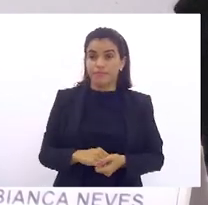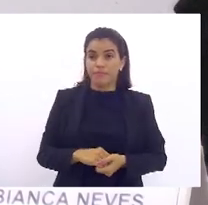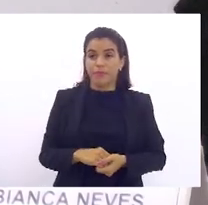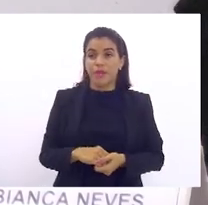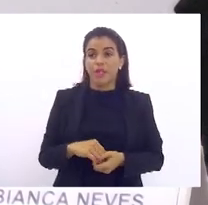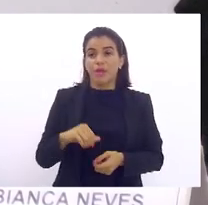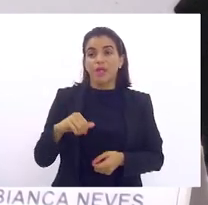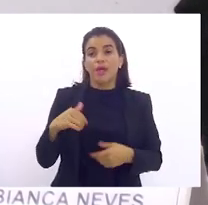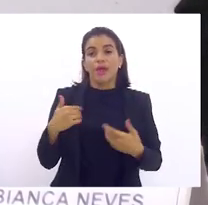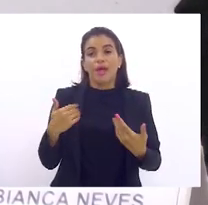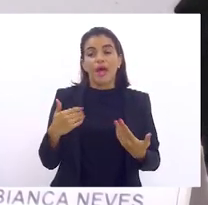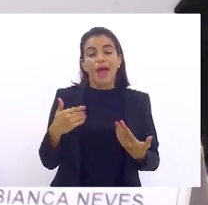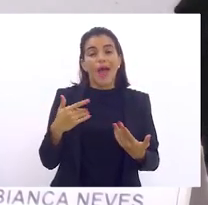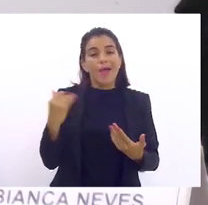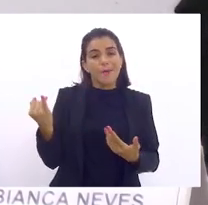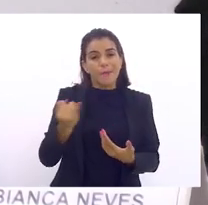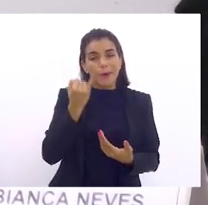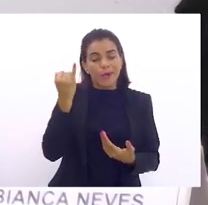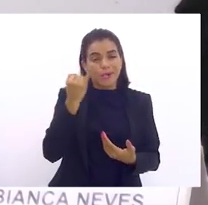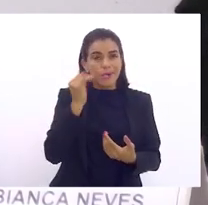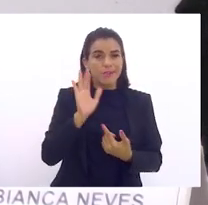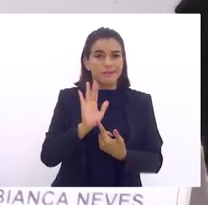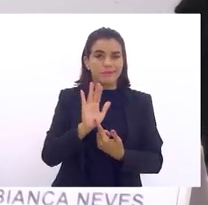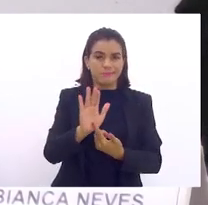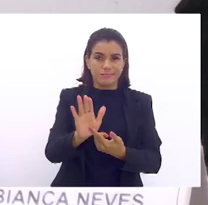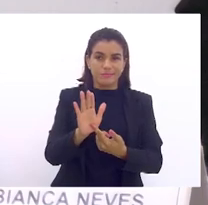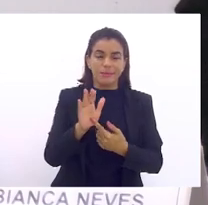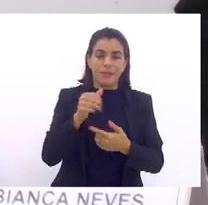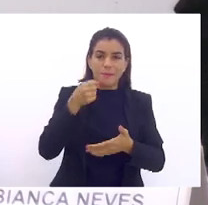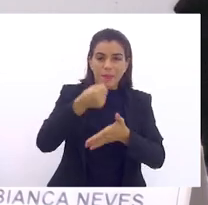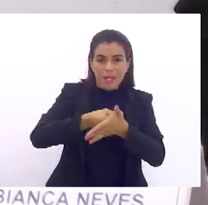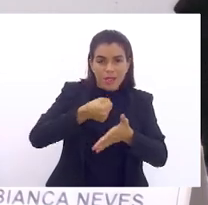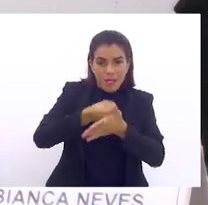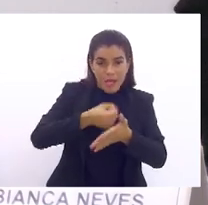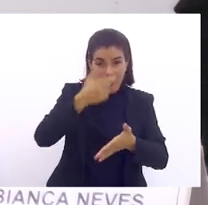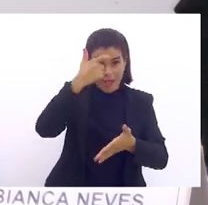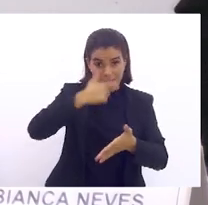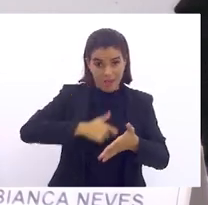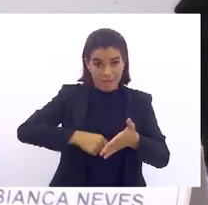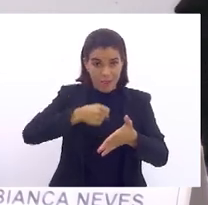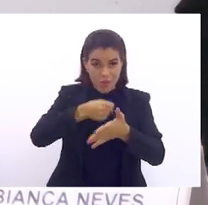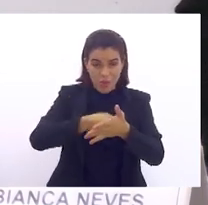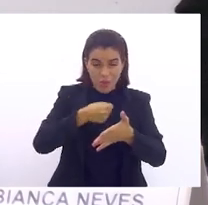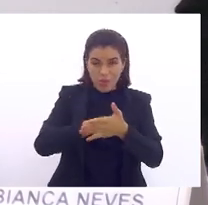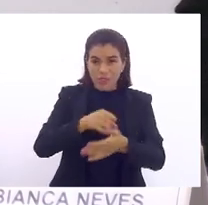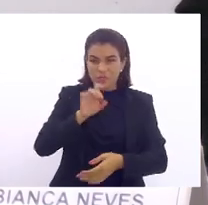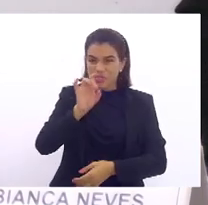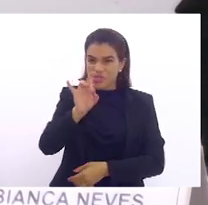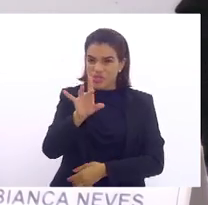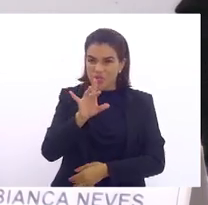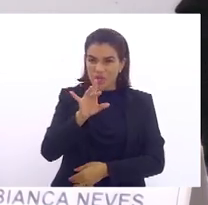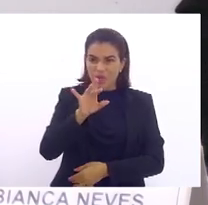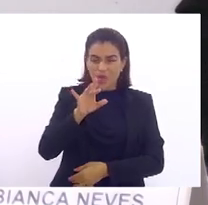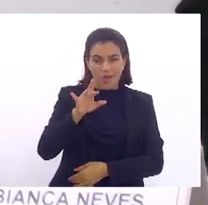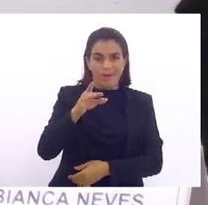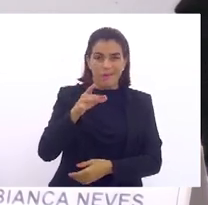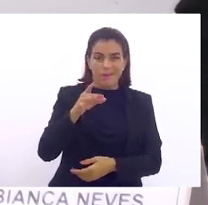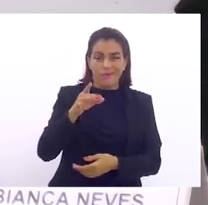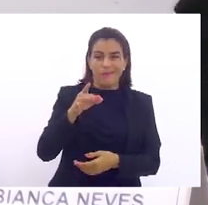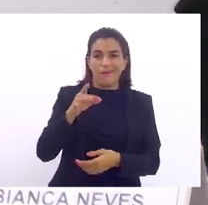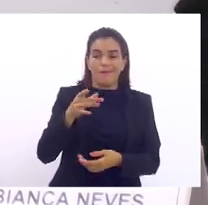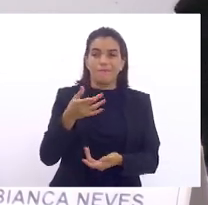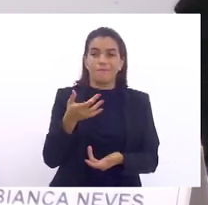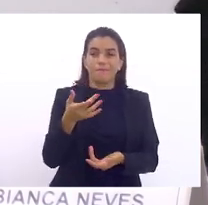entanto acho frisar que minha luta não se restringe apenas né muitas aspas